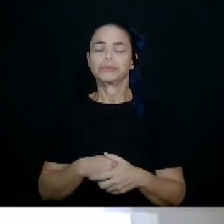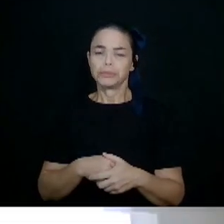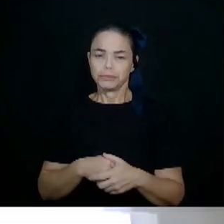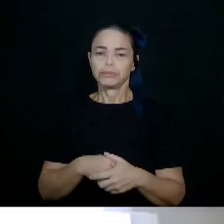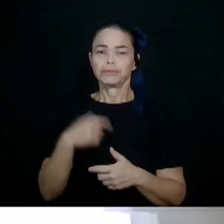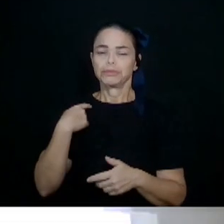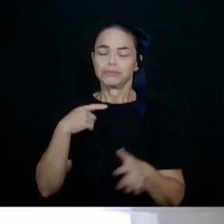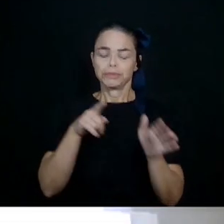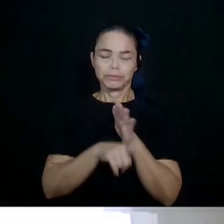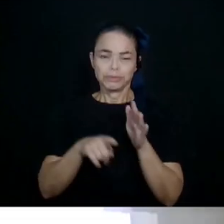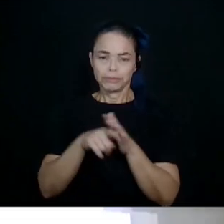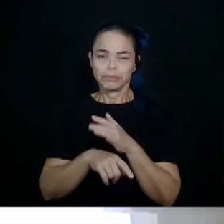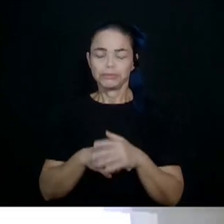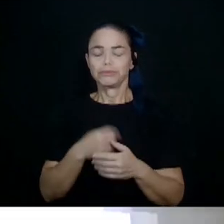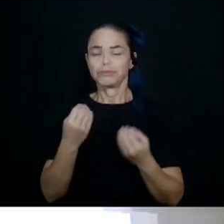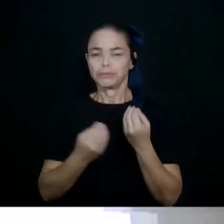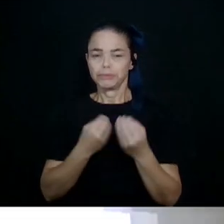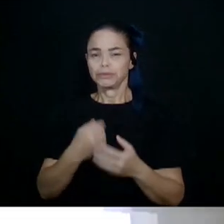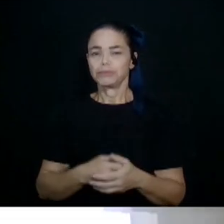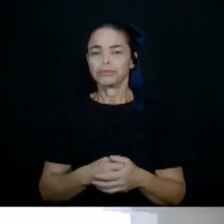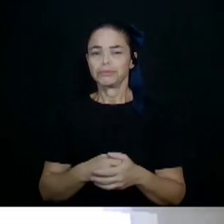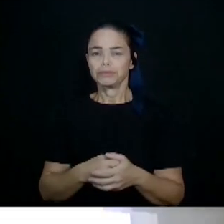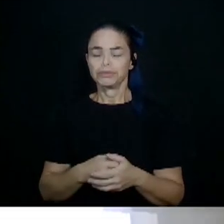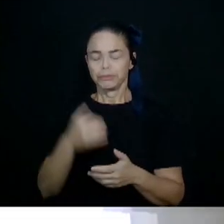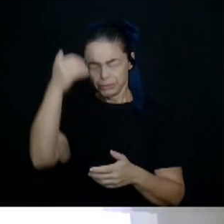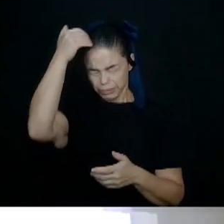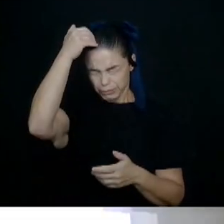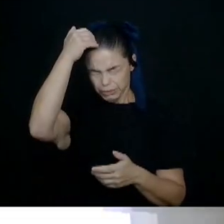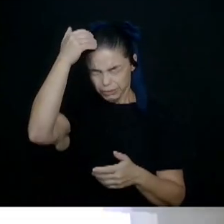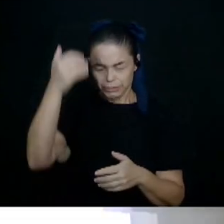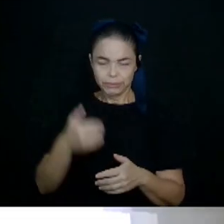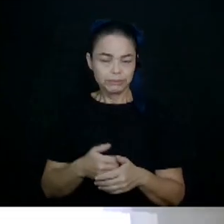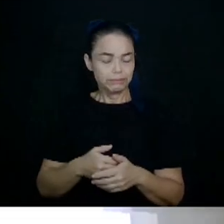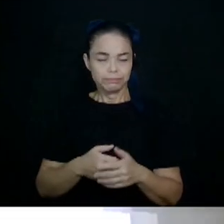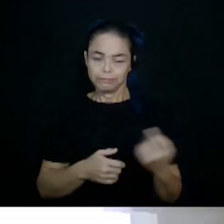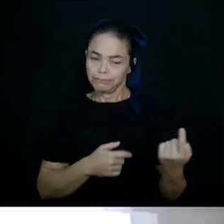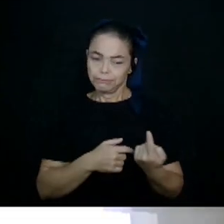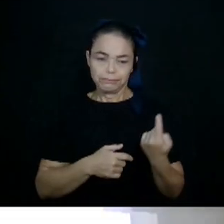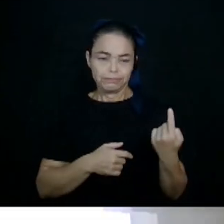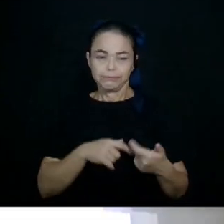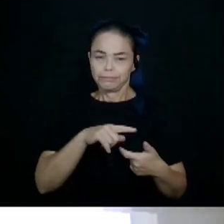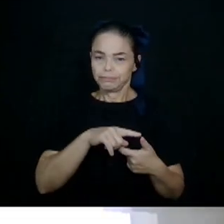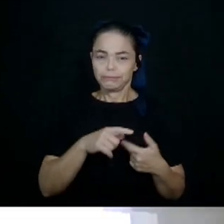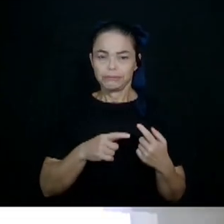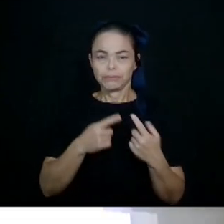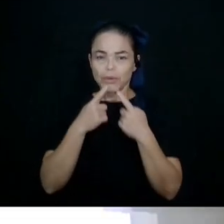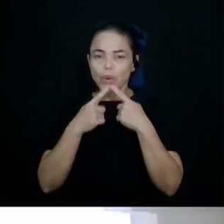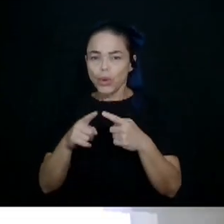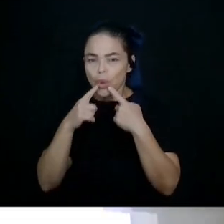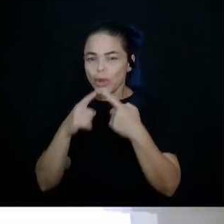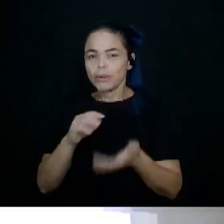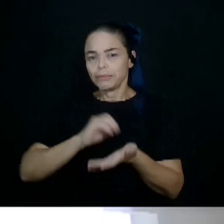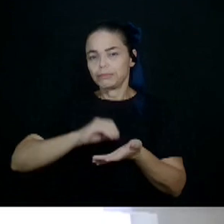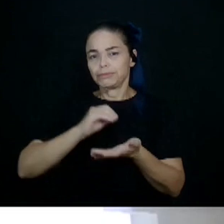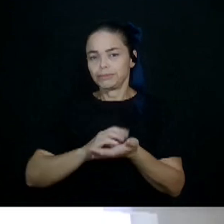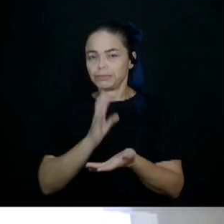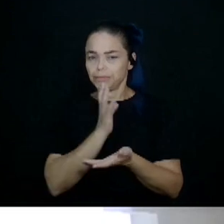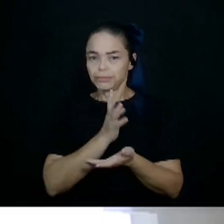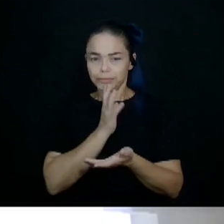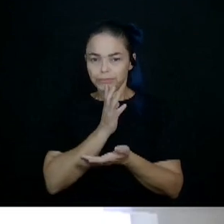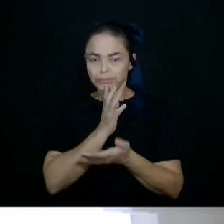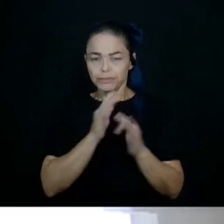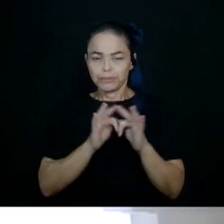da família, ele começa a se culpar por estar isolado, e as críticas, né, até por falta de conhecimento dos familiares e